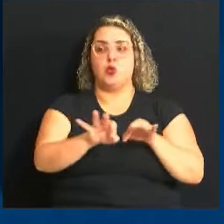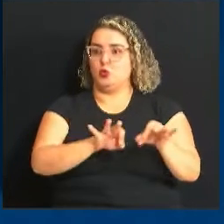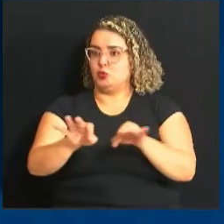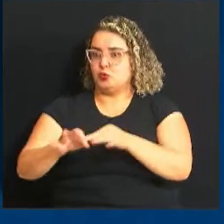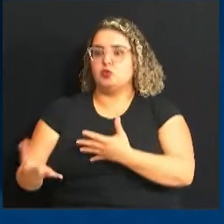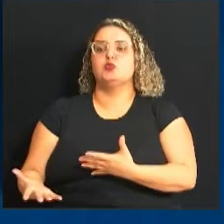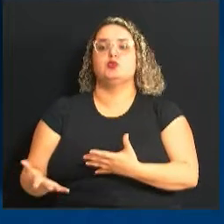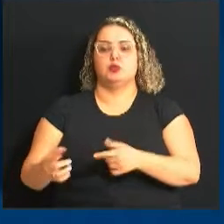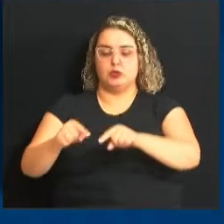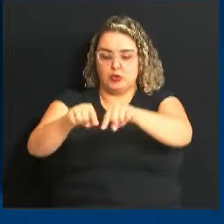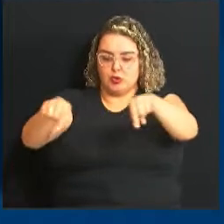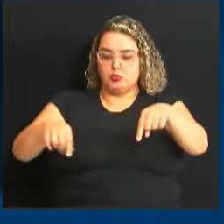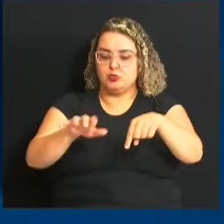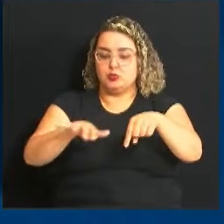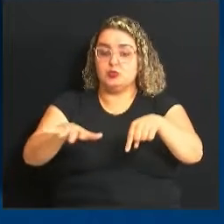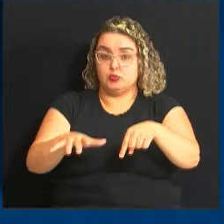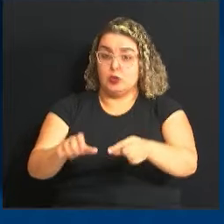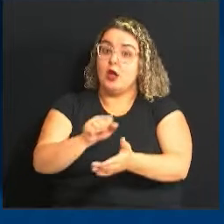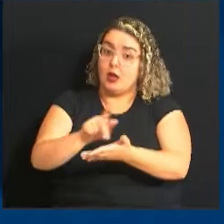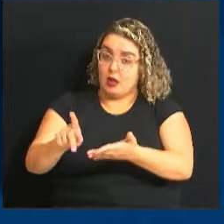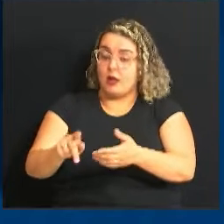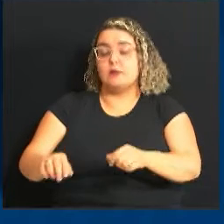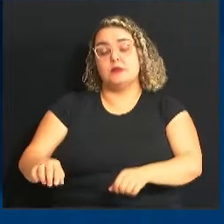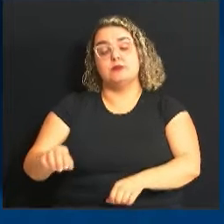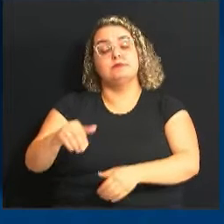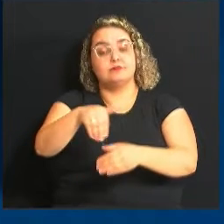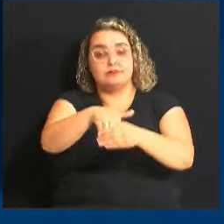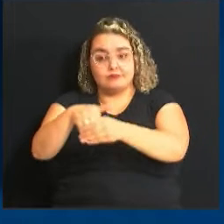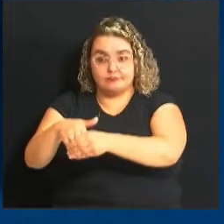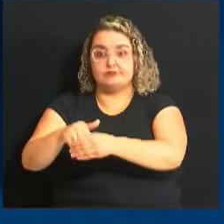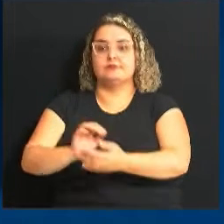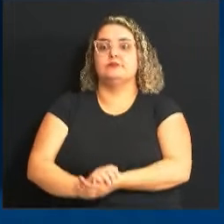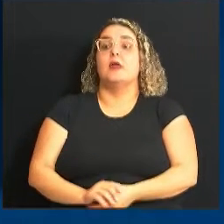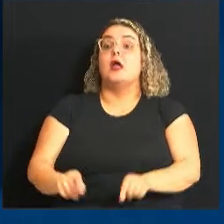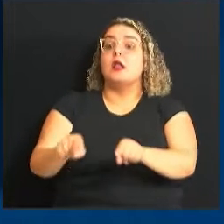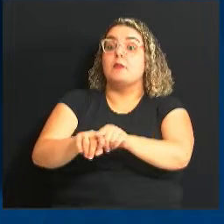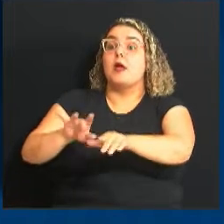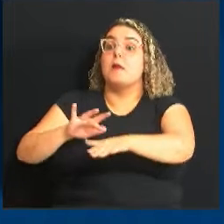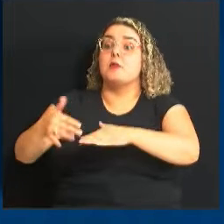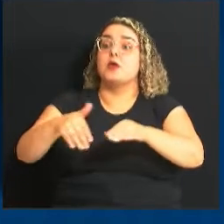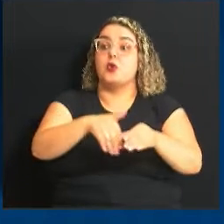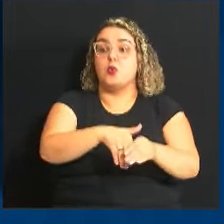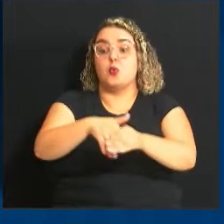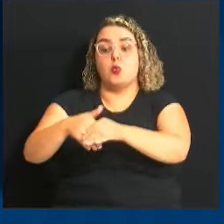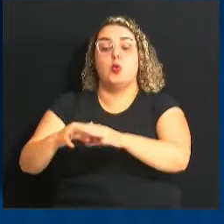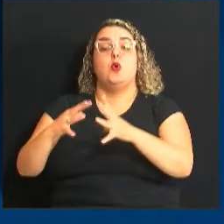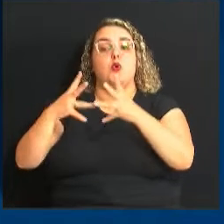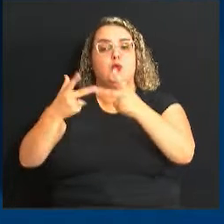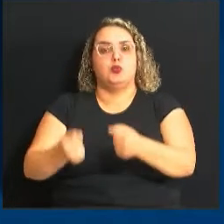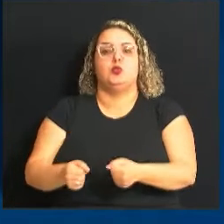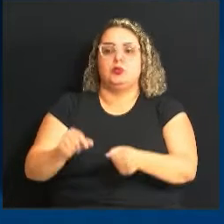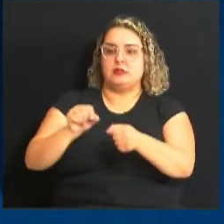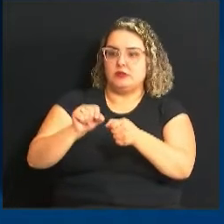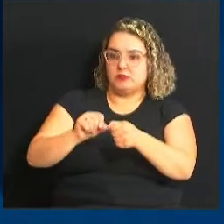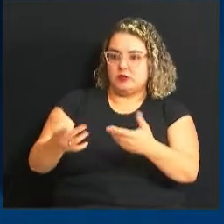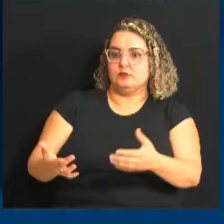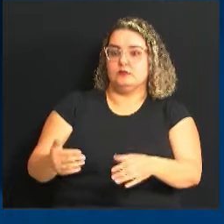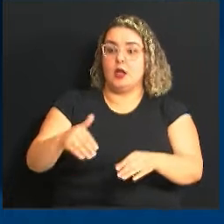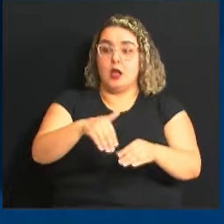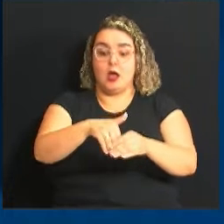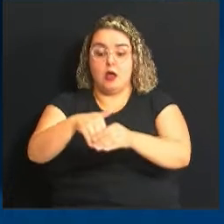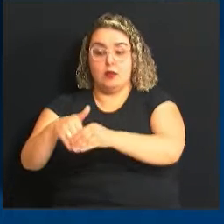urnas e demais aplicativos da eleição. A mídia de votação, que grava todas as operações realizadas. A mídia de votação